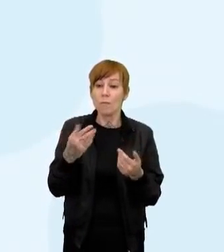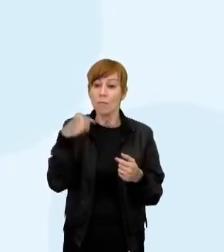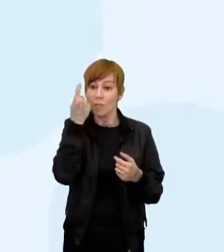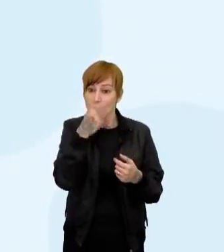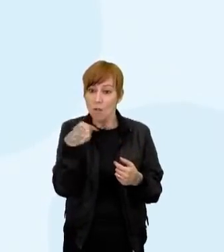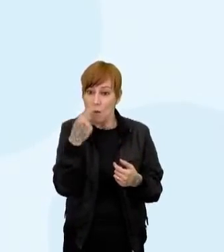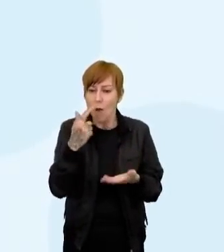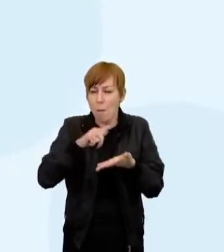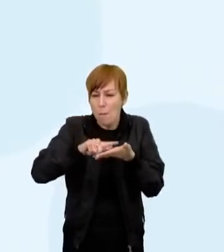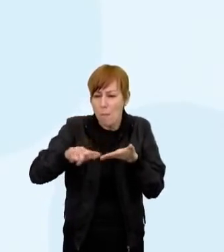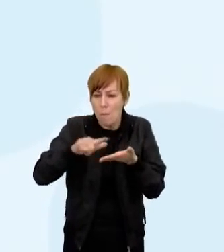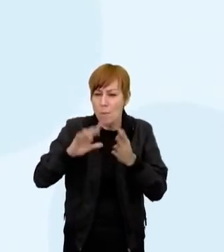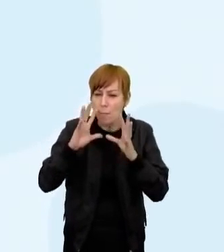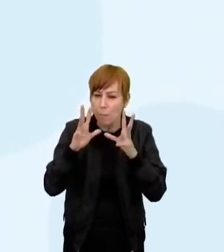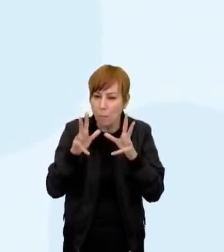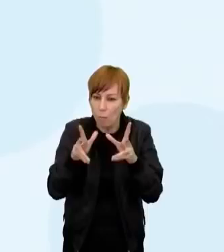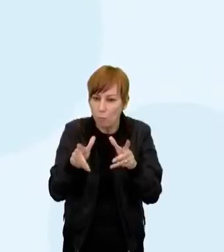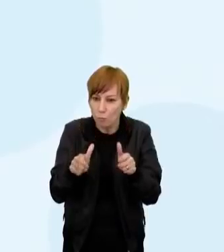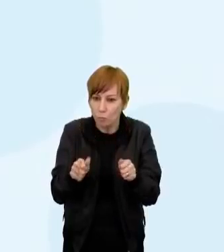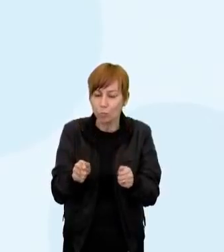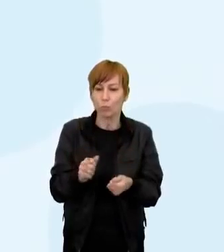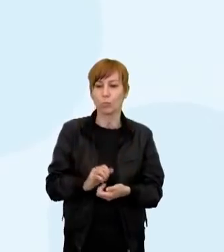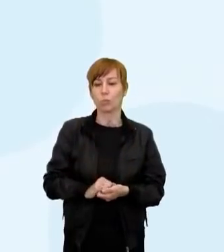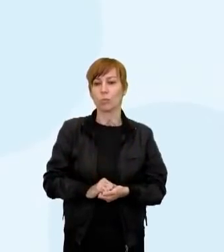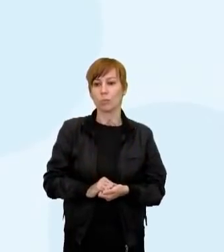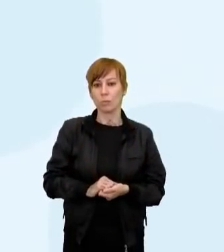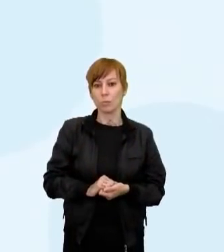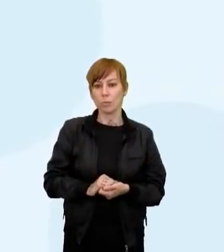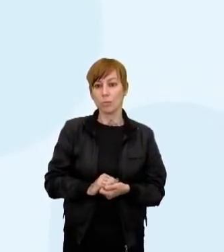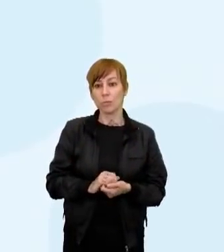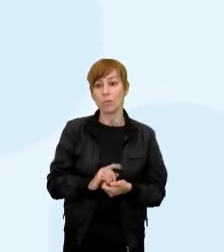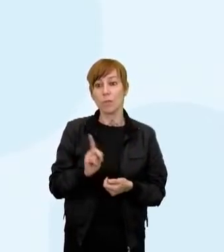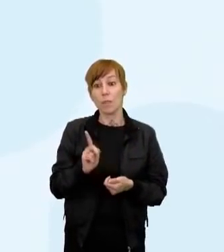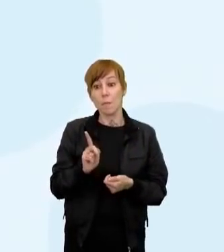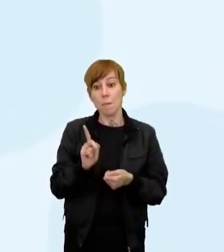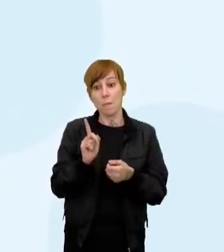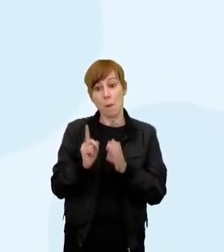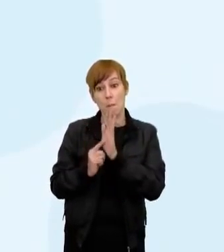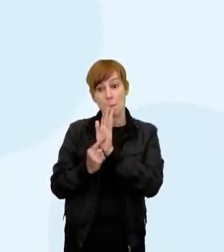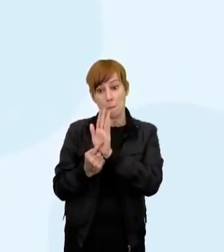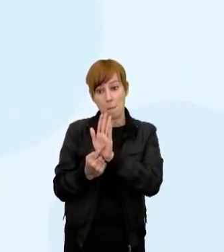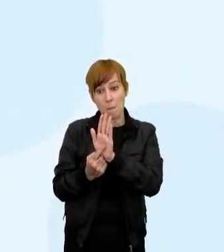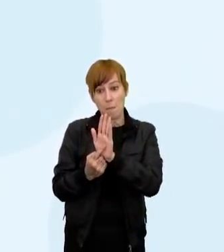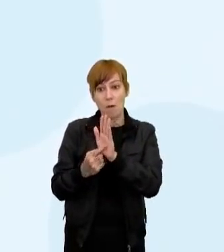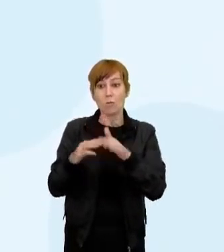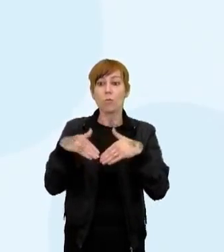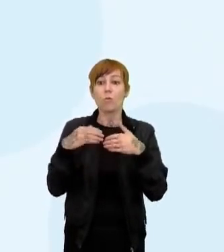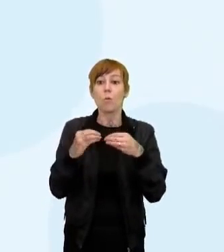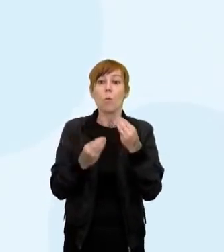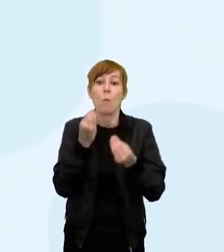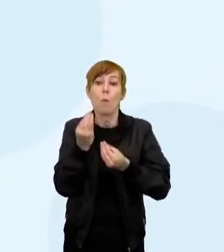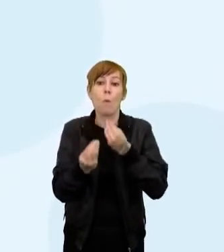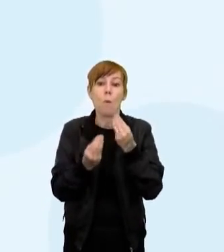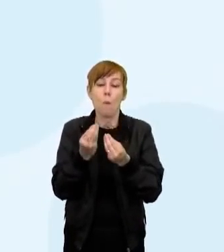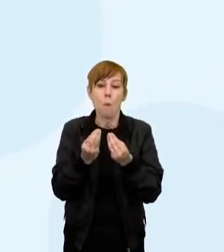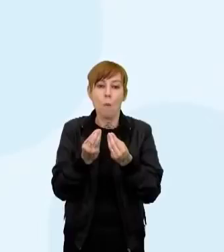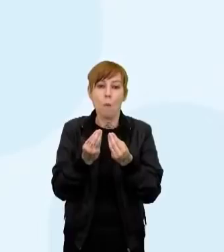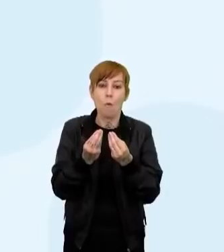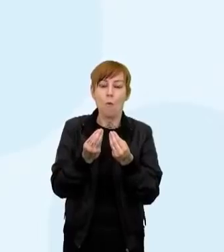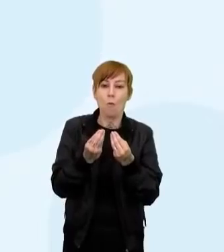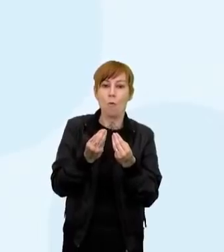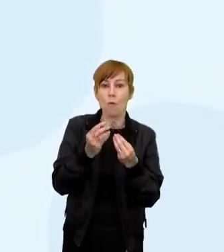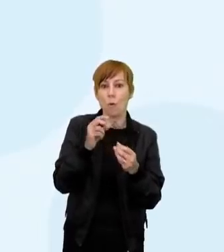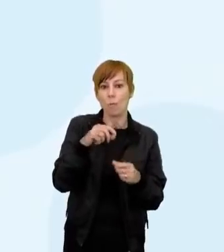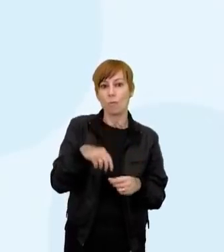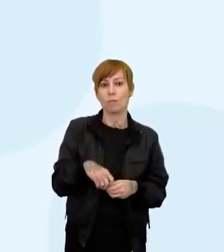aí? E aí ele dá como que a gente calcula a área. O que a gente faz? A gente multiplica o π. Π é